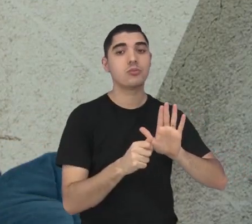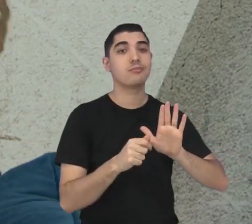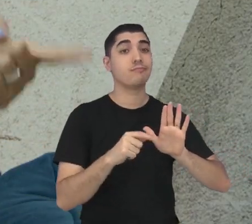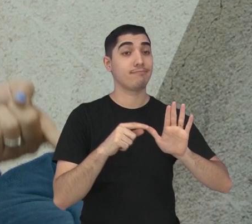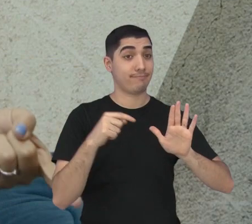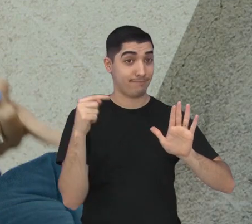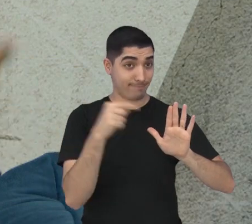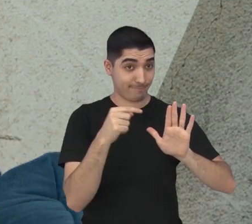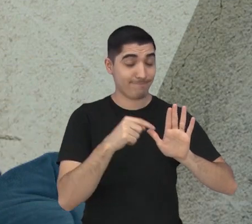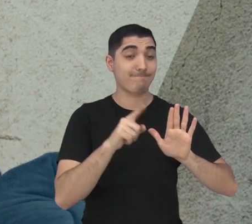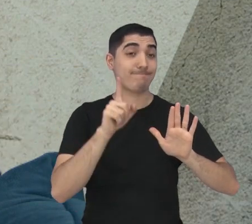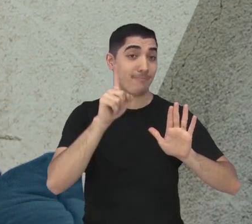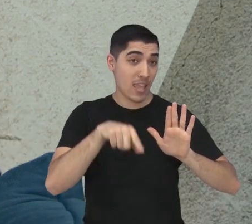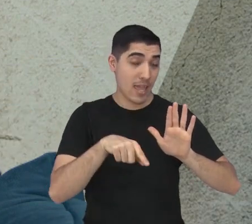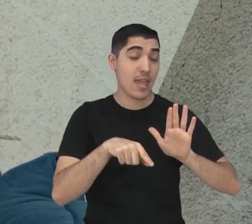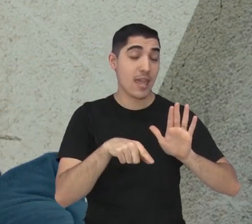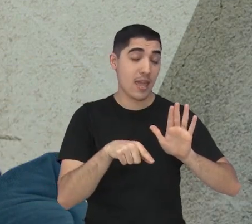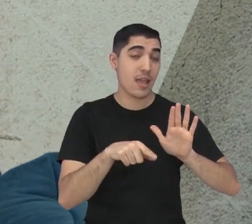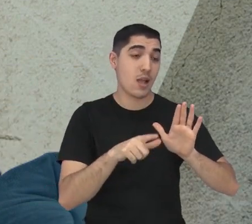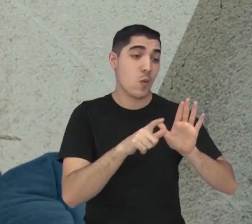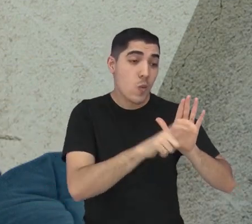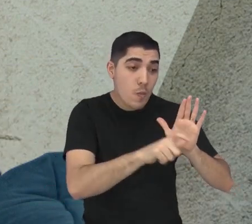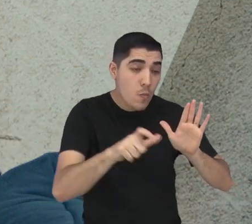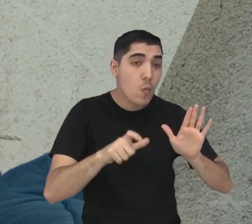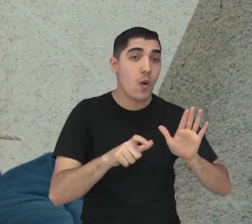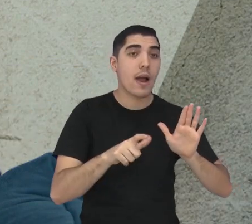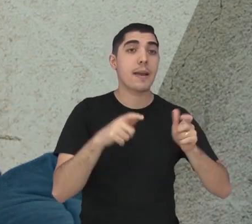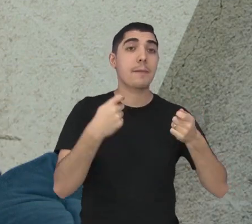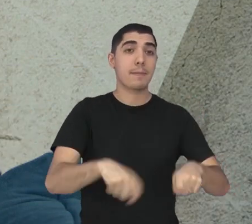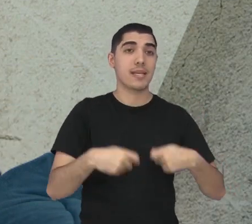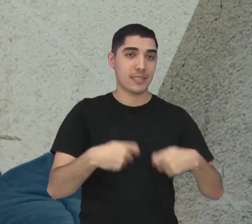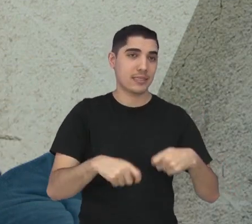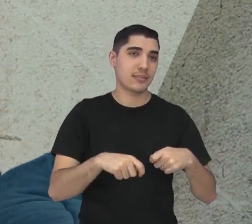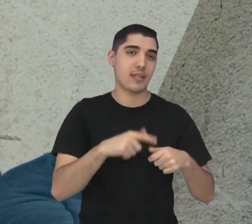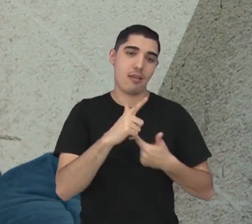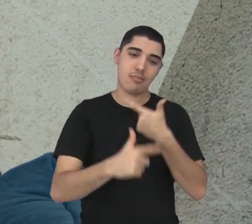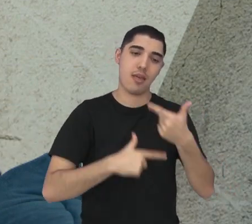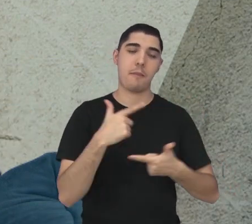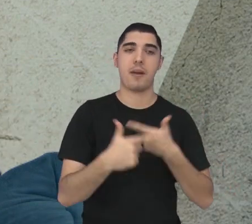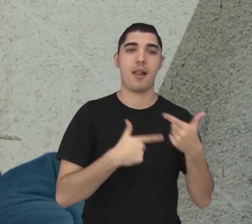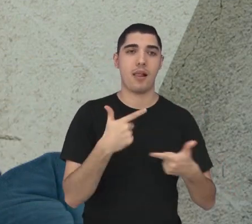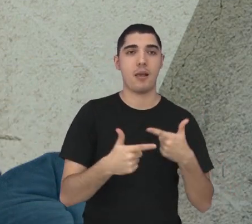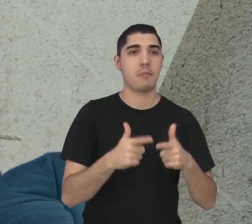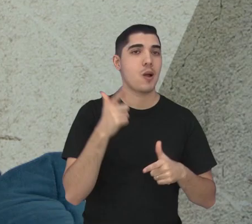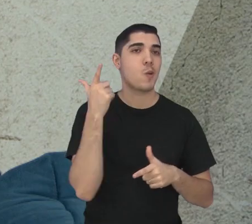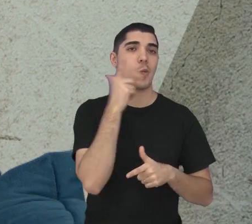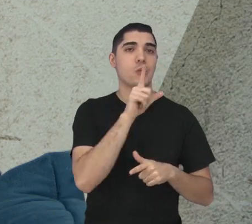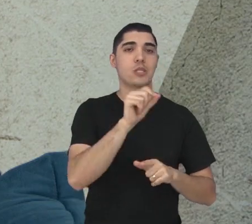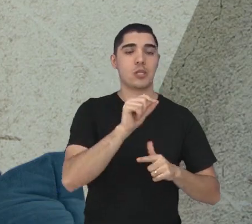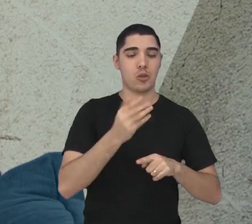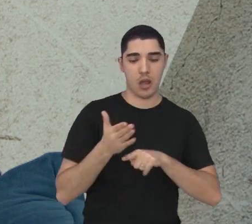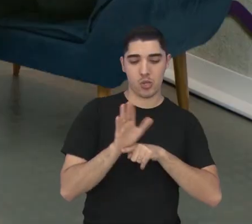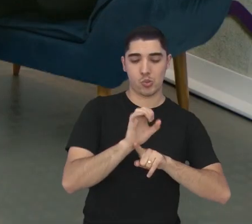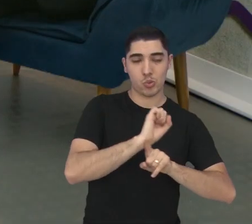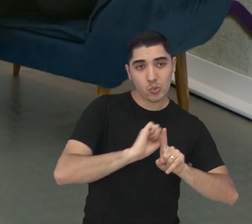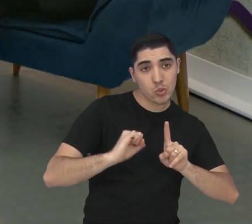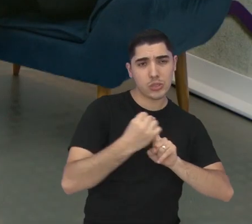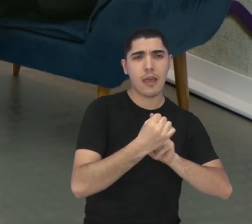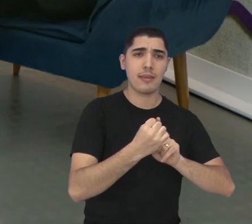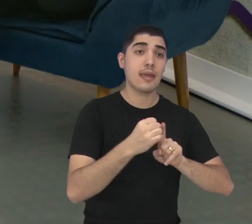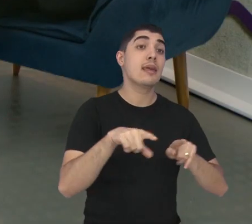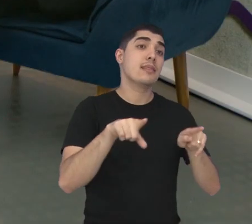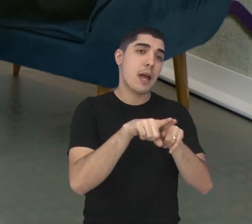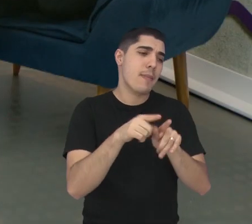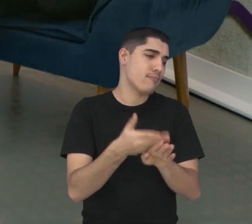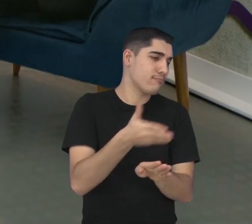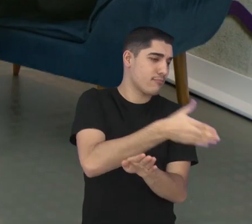espaços também são espaços que empregam, né, espaços de empregabilidade para o serviço social e a